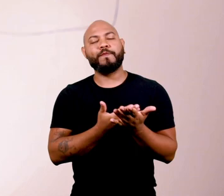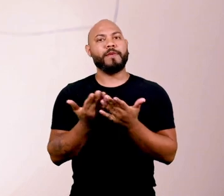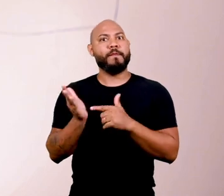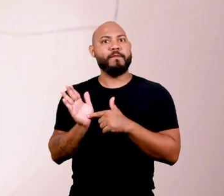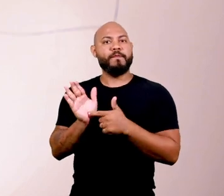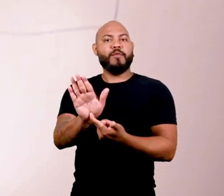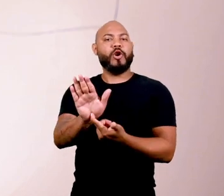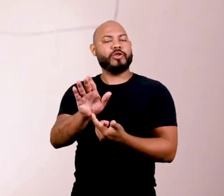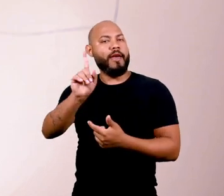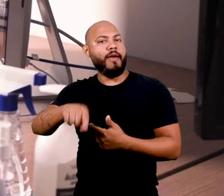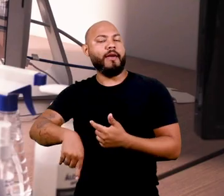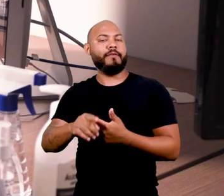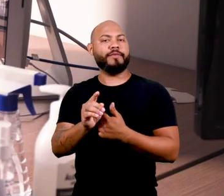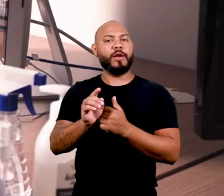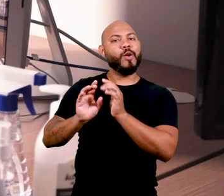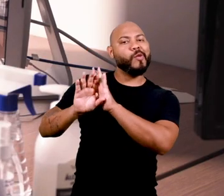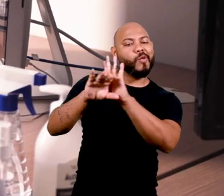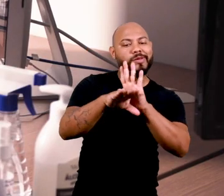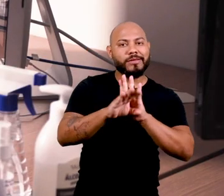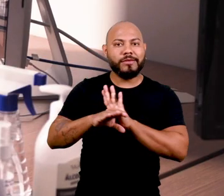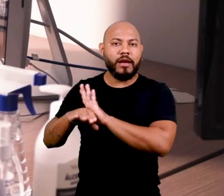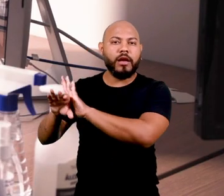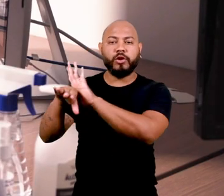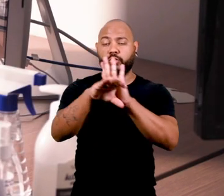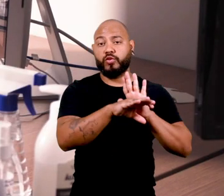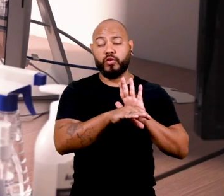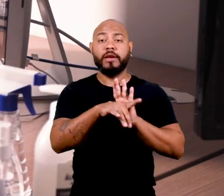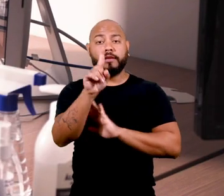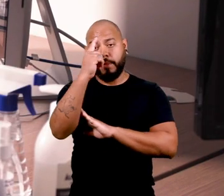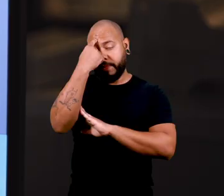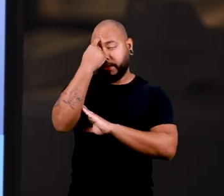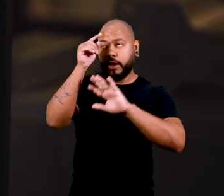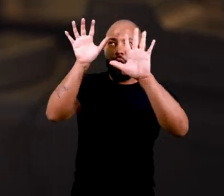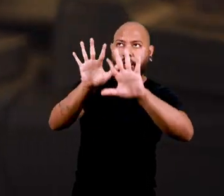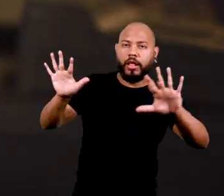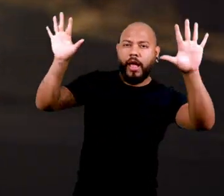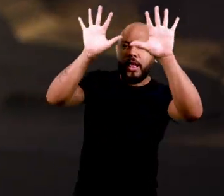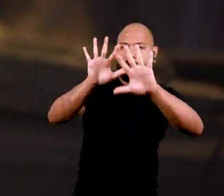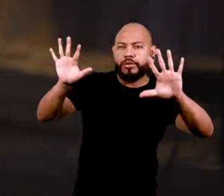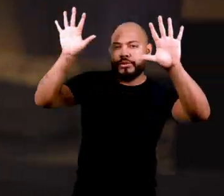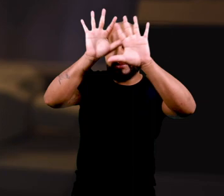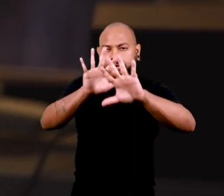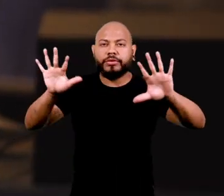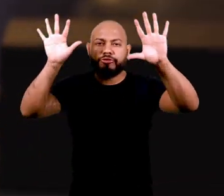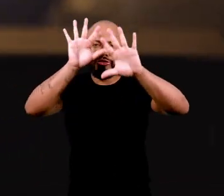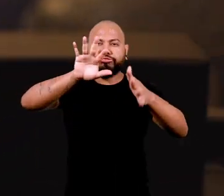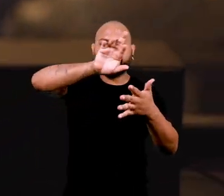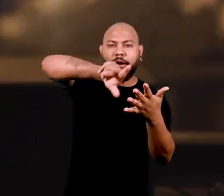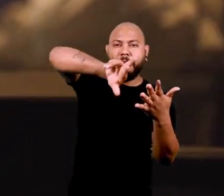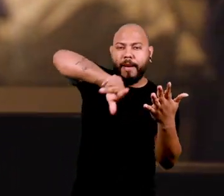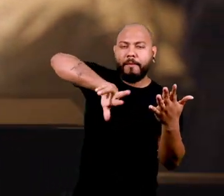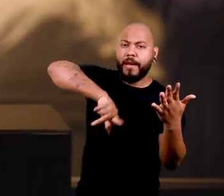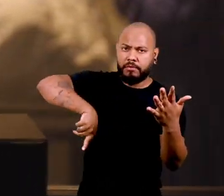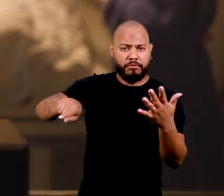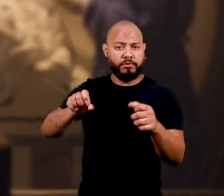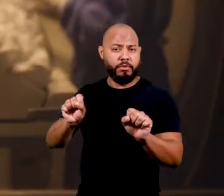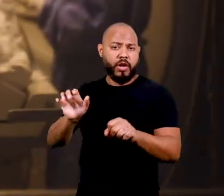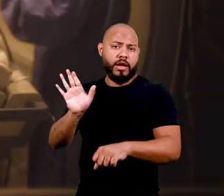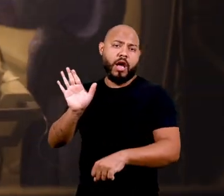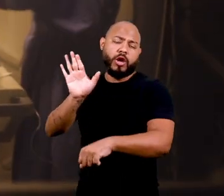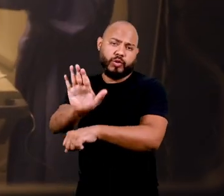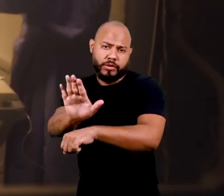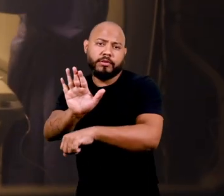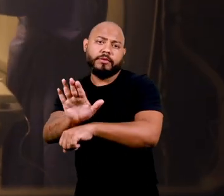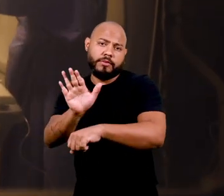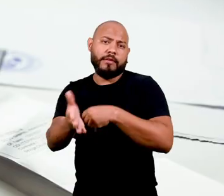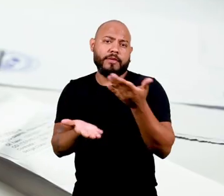conceito, né, de que os psicodélicos, né, eles têm um potencial terapêutico.